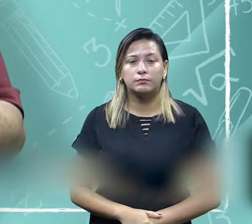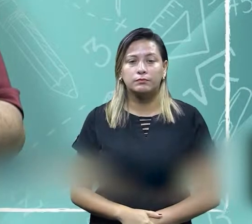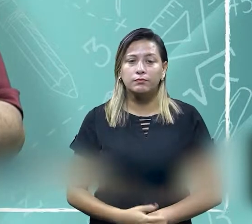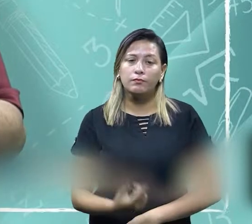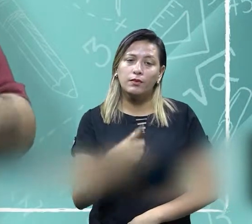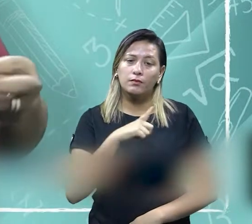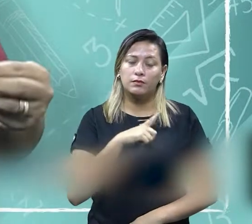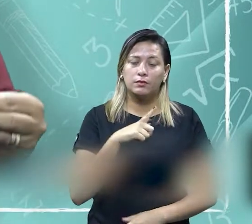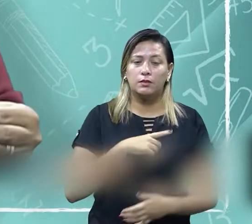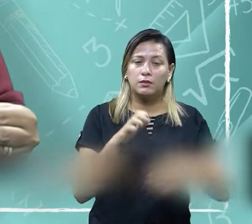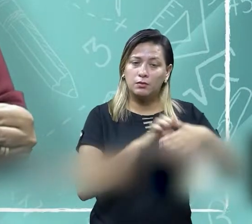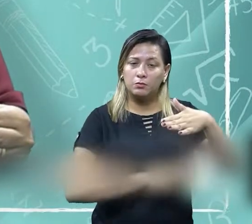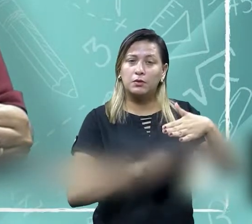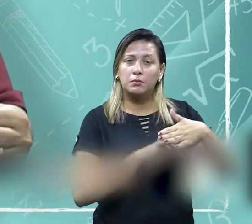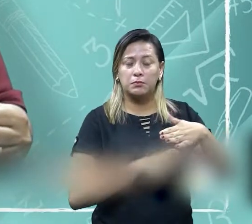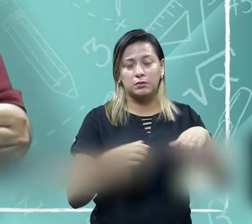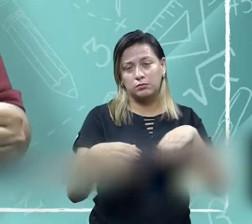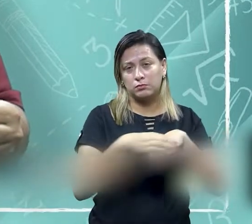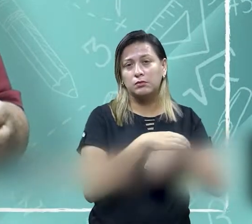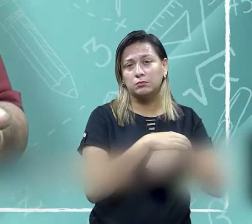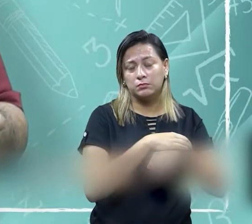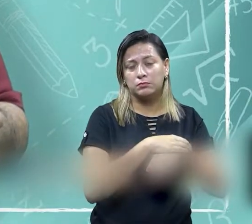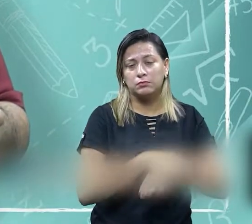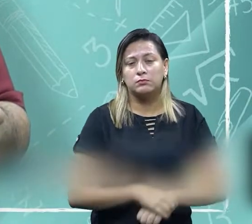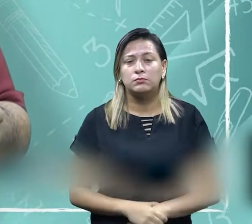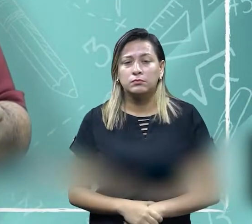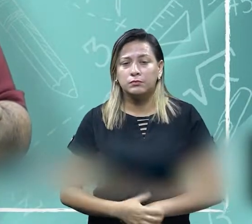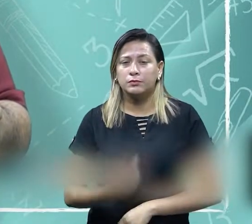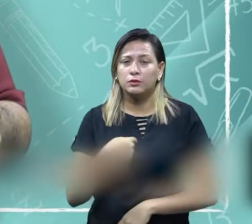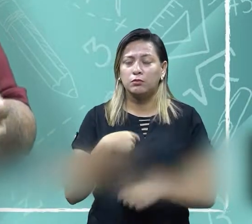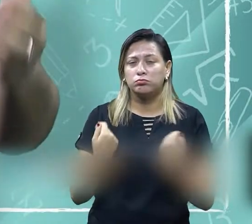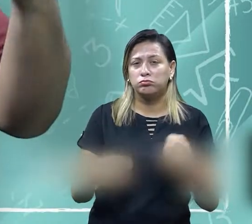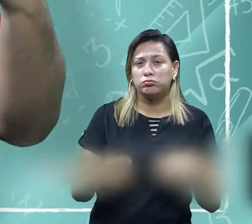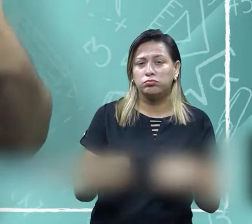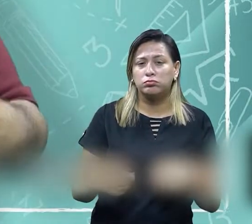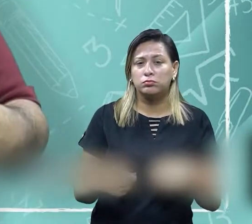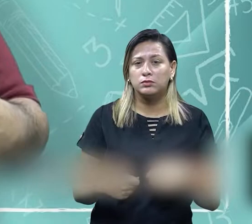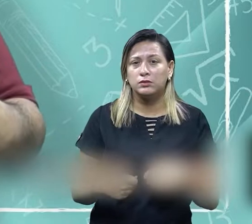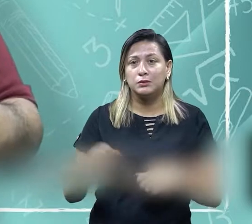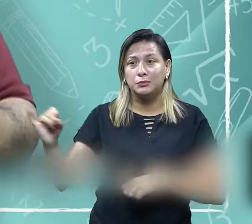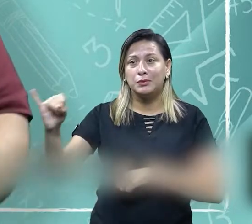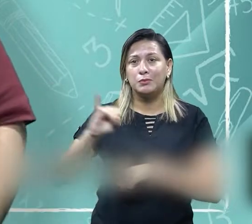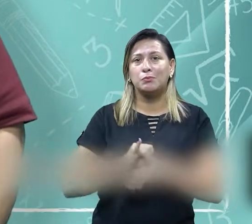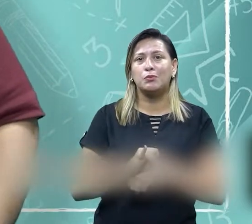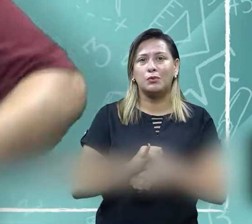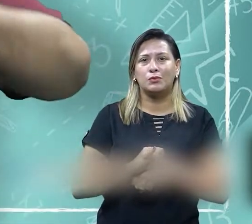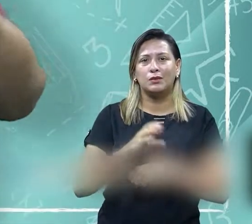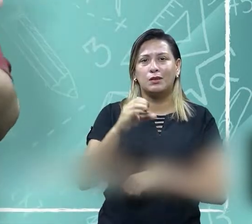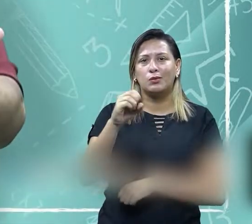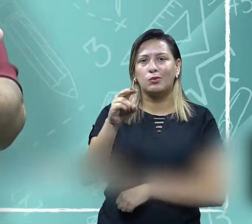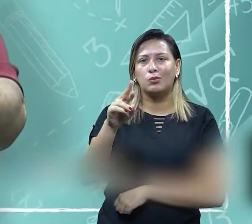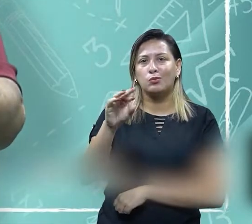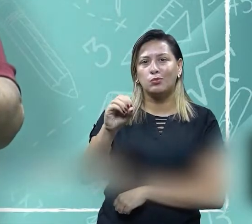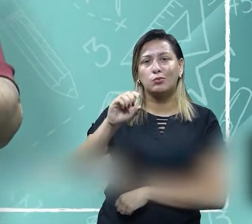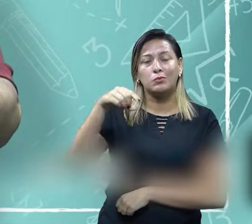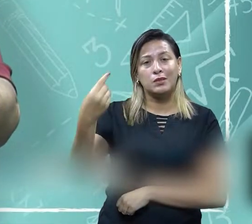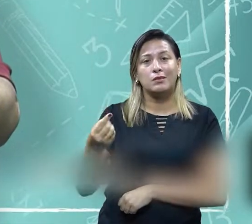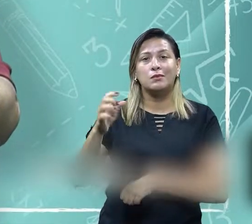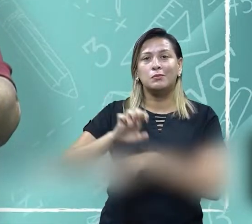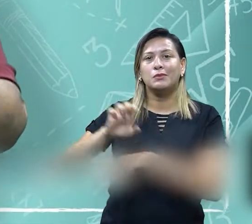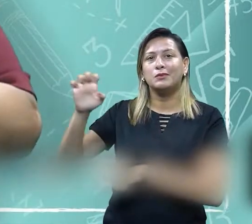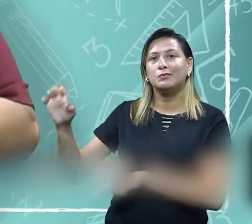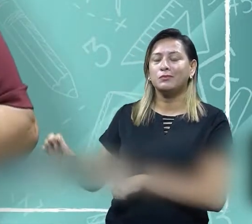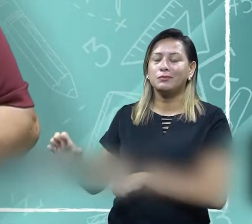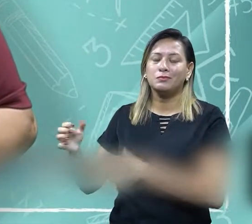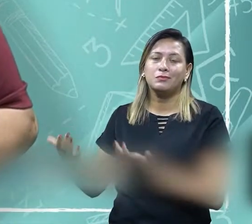eu tenho uma empresa de calçados, né? E eu preciso importar couro para depois exportar esse